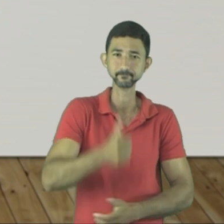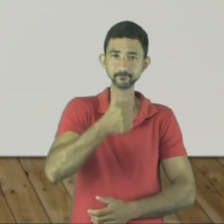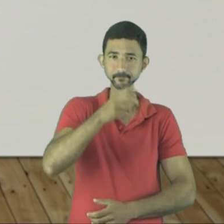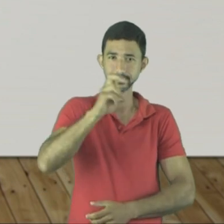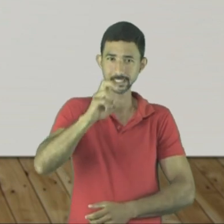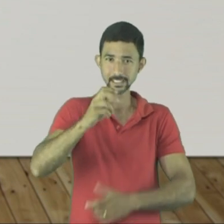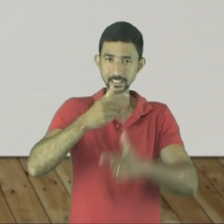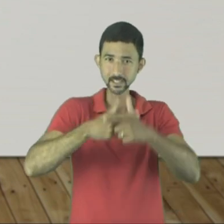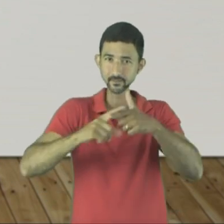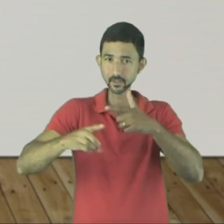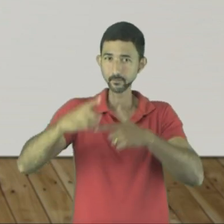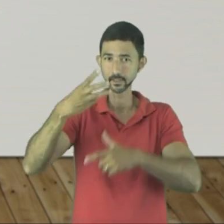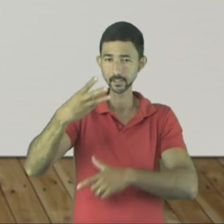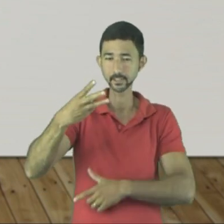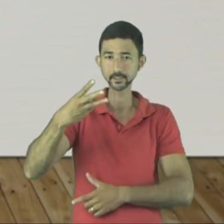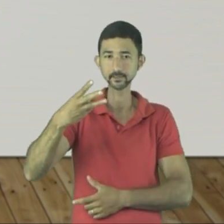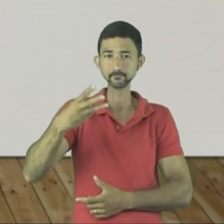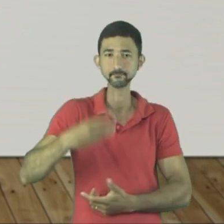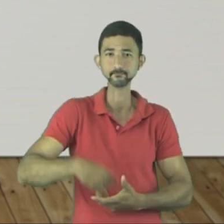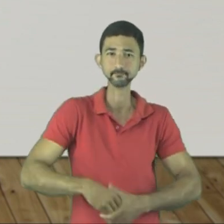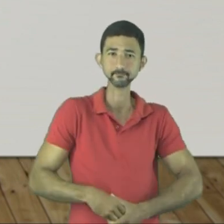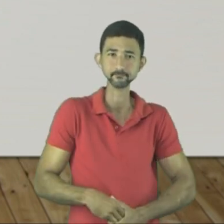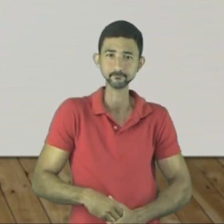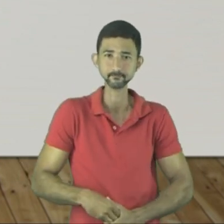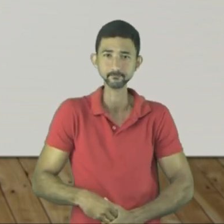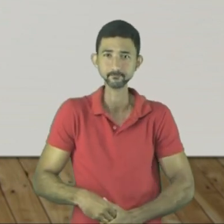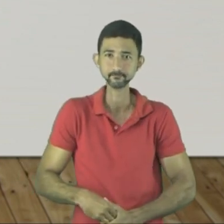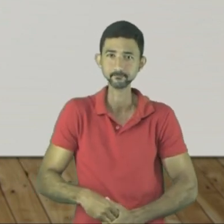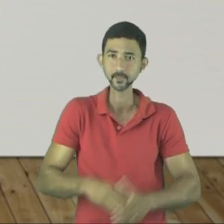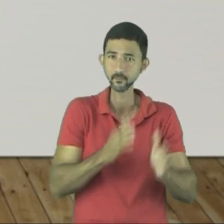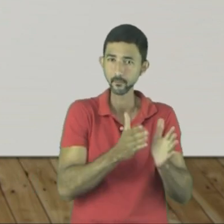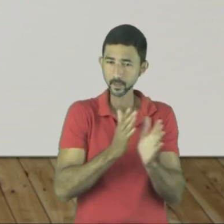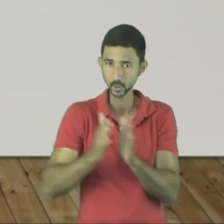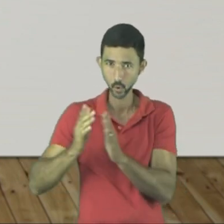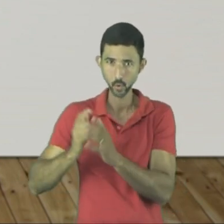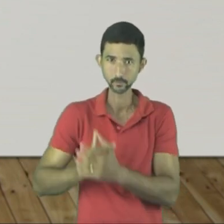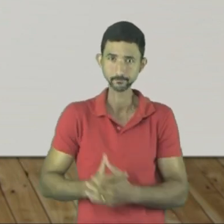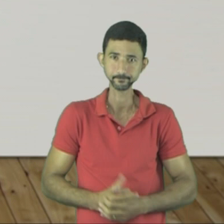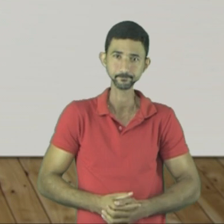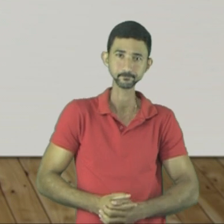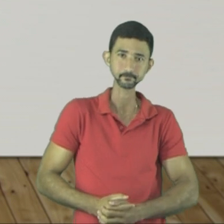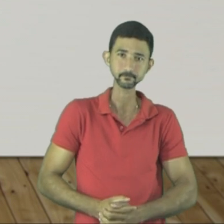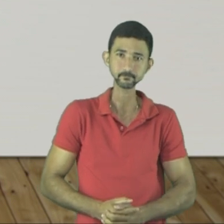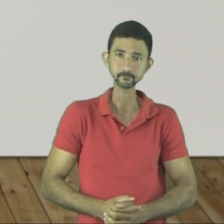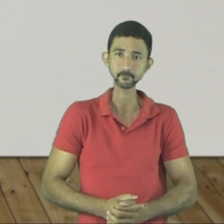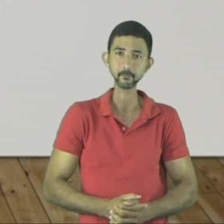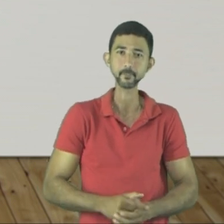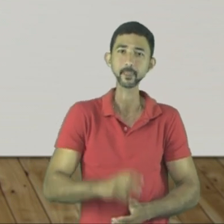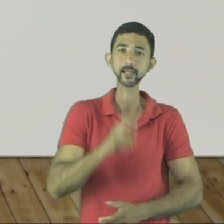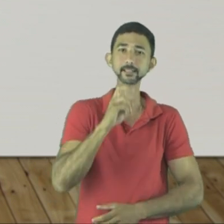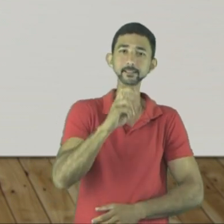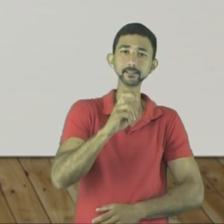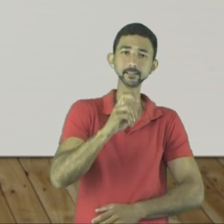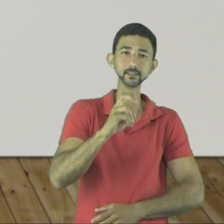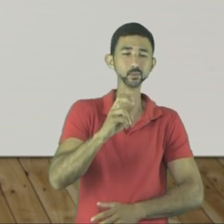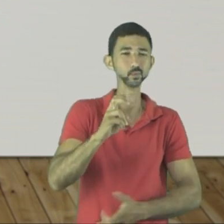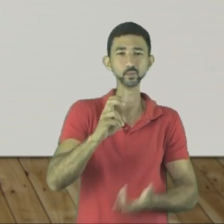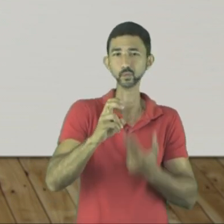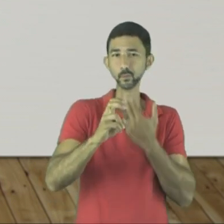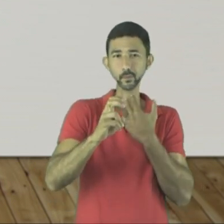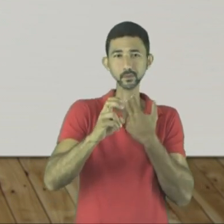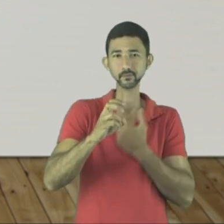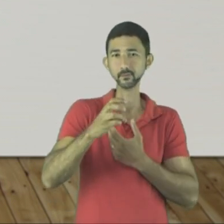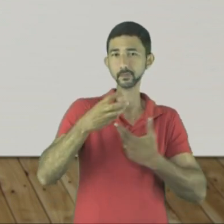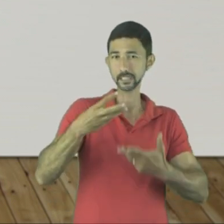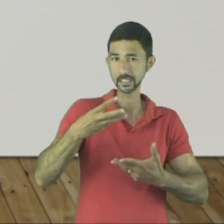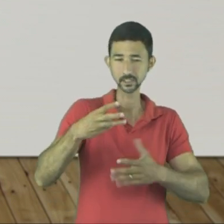3. Poderia ter dividido por 5, mas vou fazer aqui na ordem crescente dos números primos. E aí 5 não dá mais para dividir